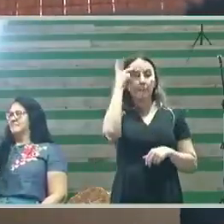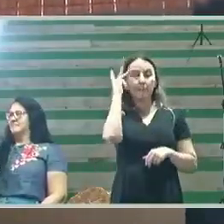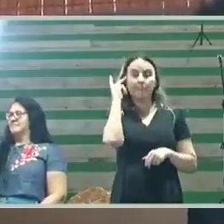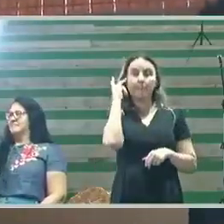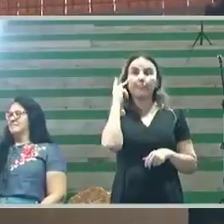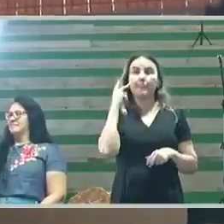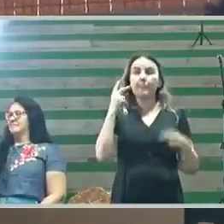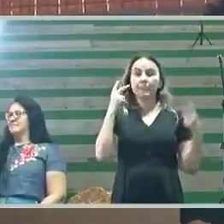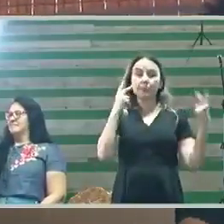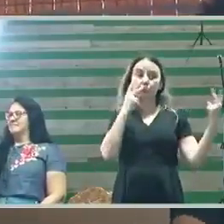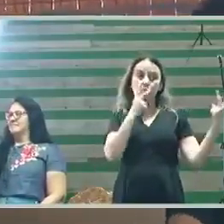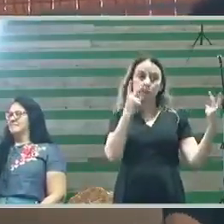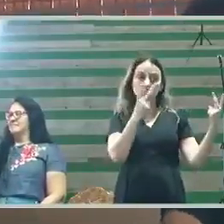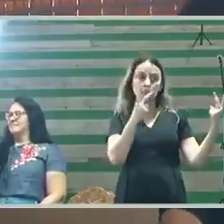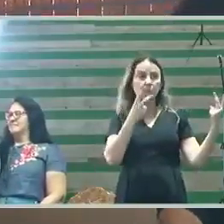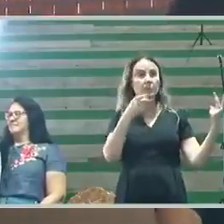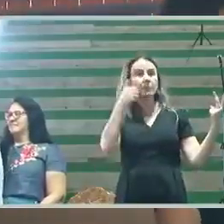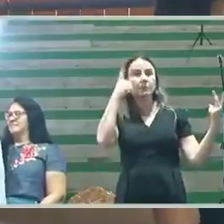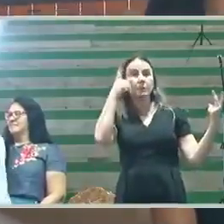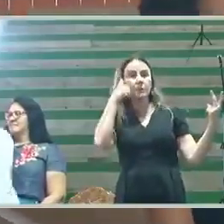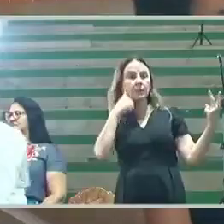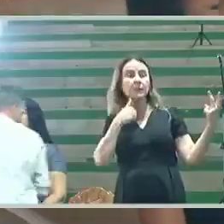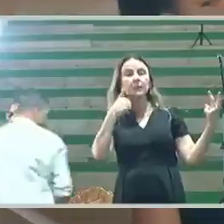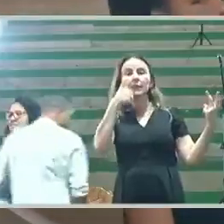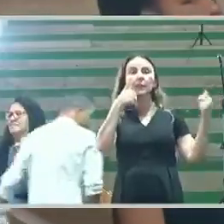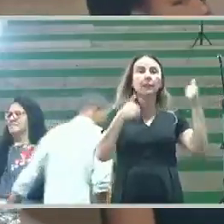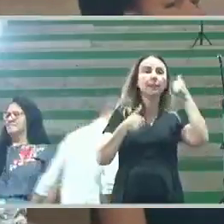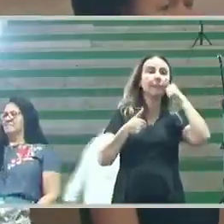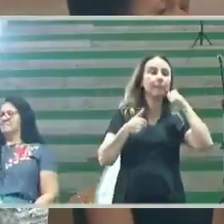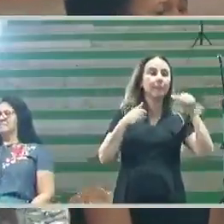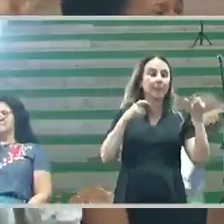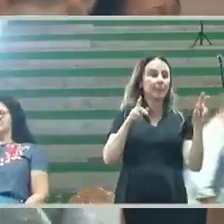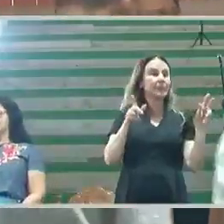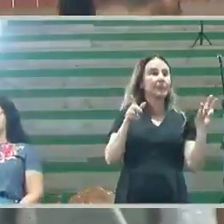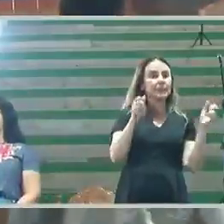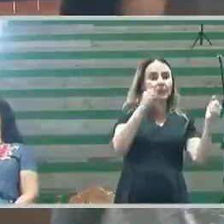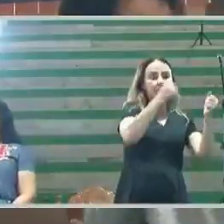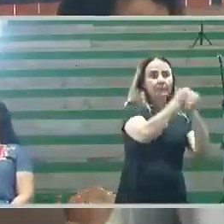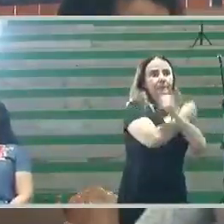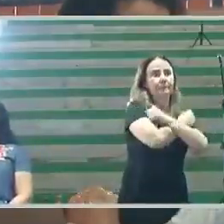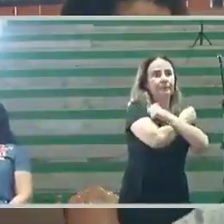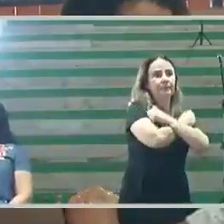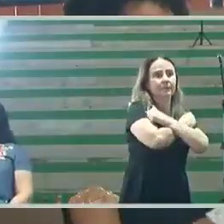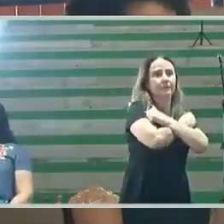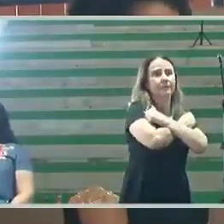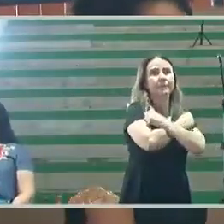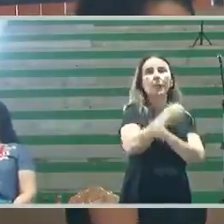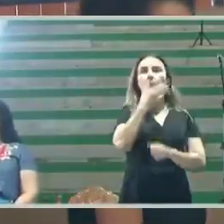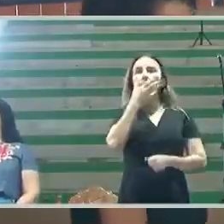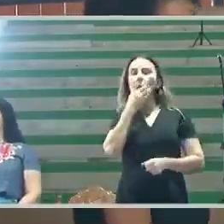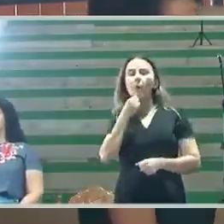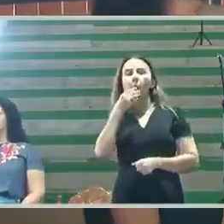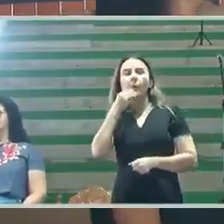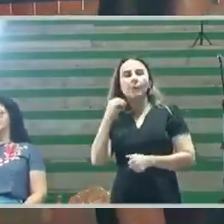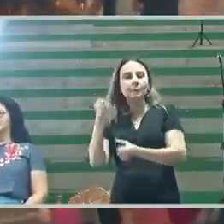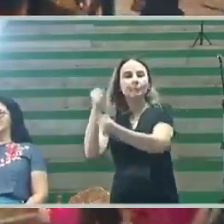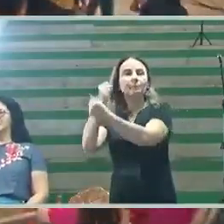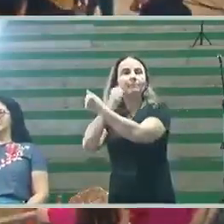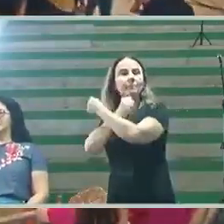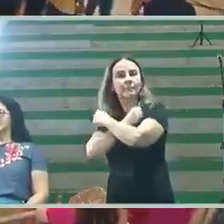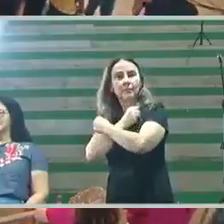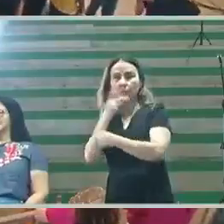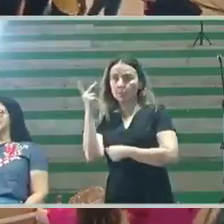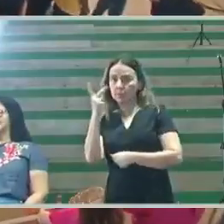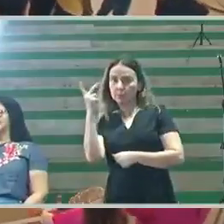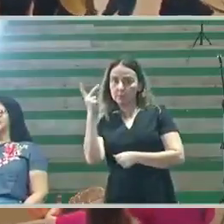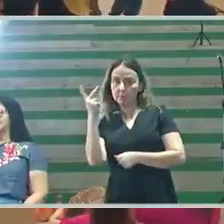menino com menino, menina com menina. Dá um abraço nesse jovem que está aí do teu lado, tá? Jesus está me dizendo que vai ter